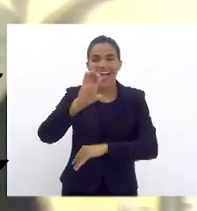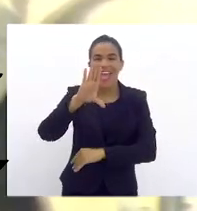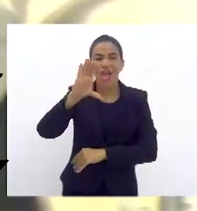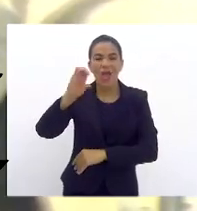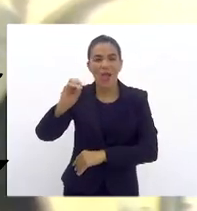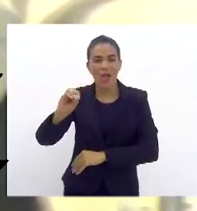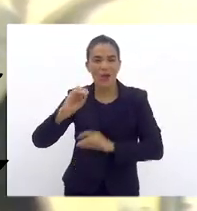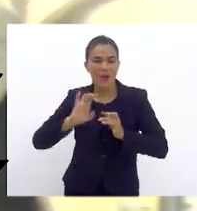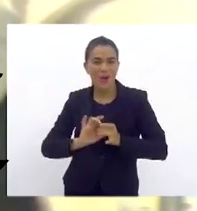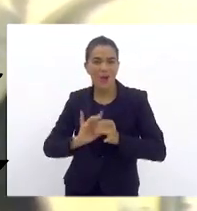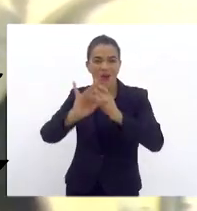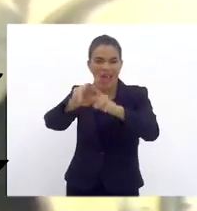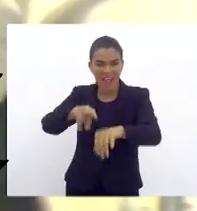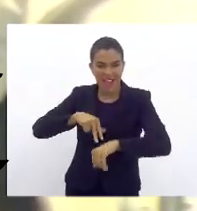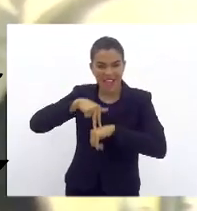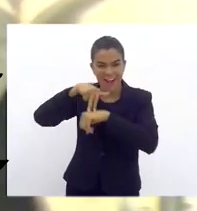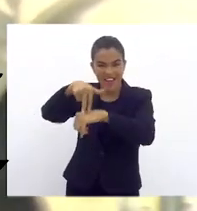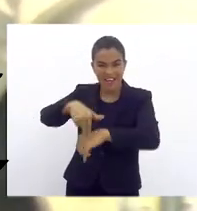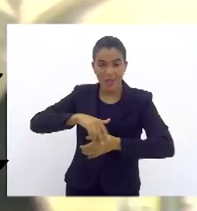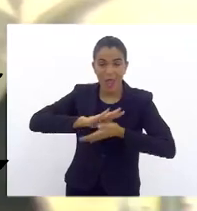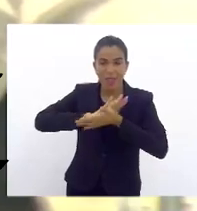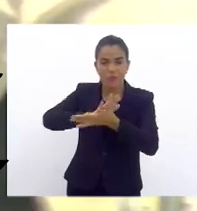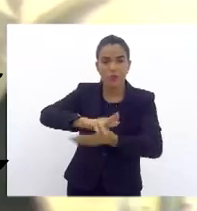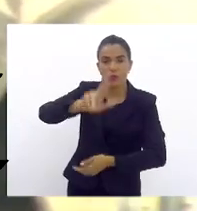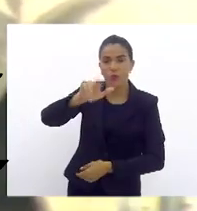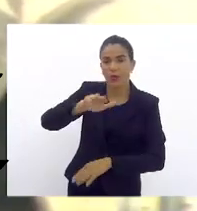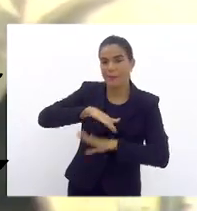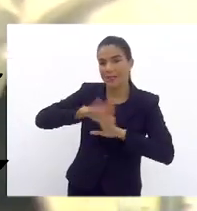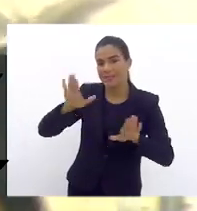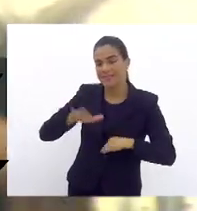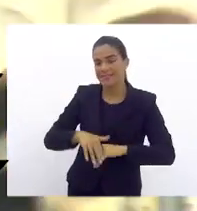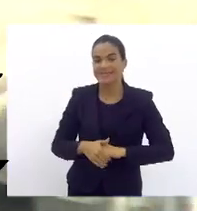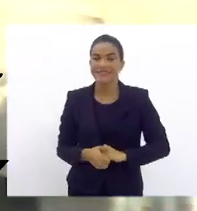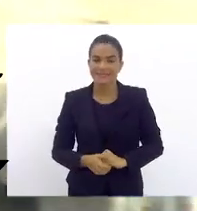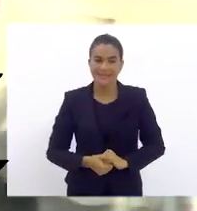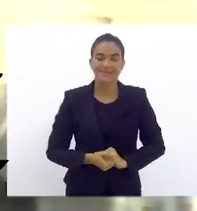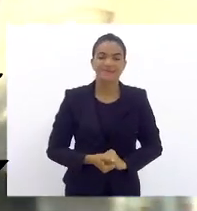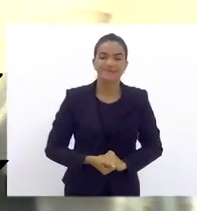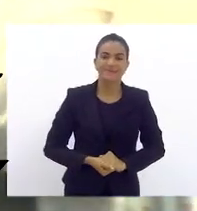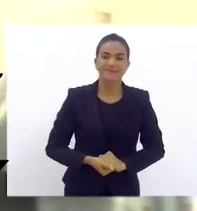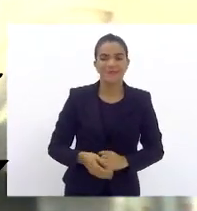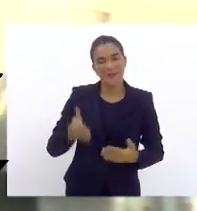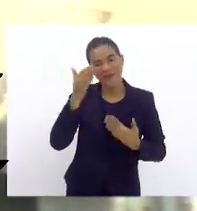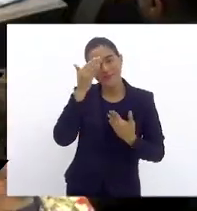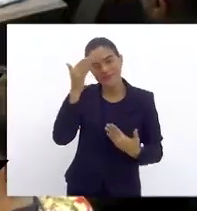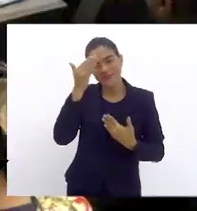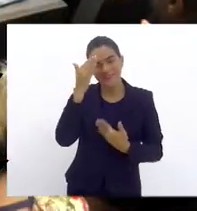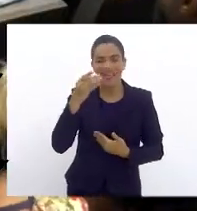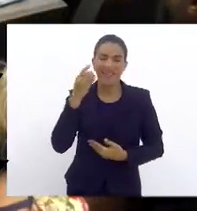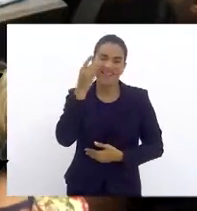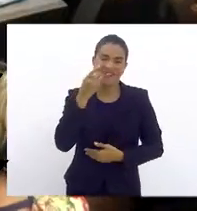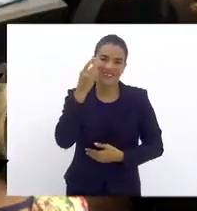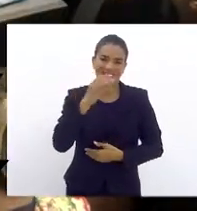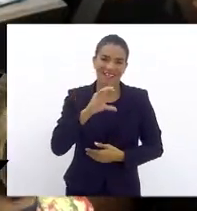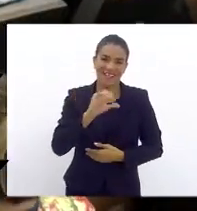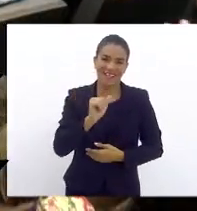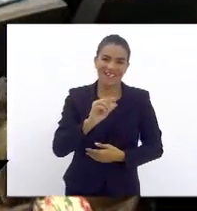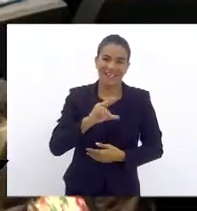resistência sempre racismo nunca mais Obrigado deputado Carlos